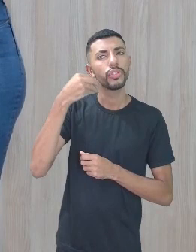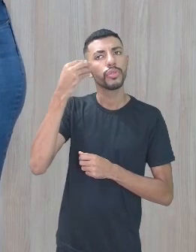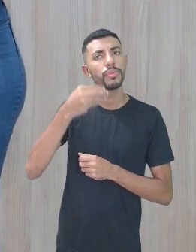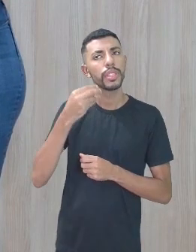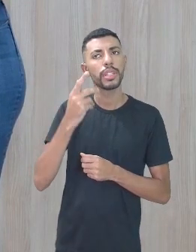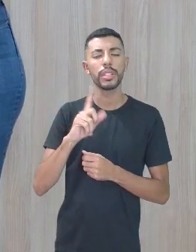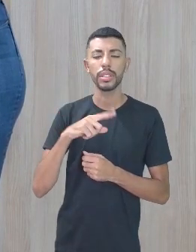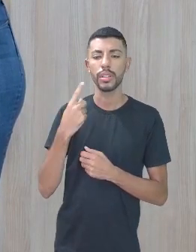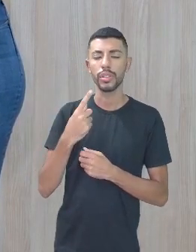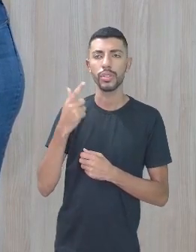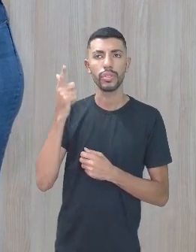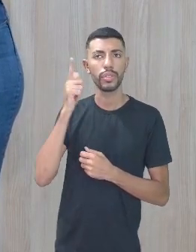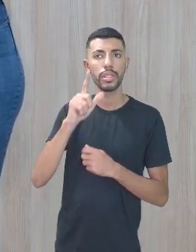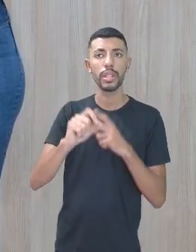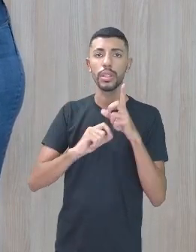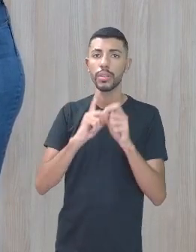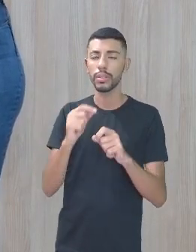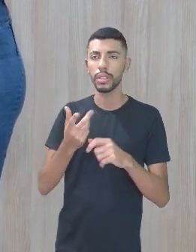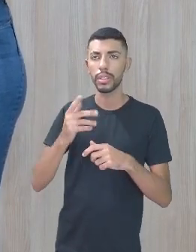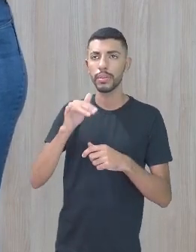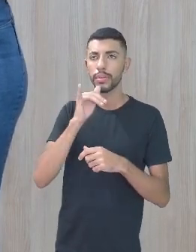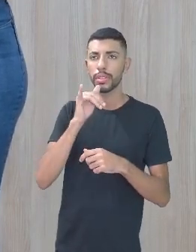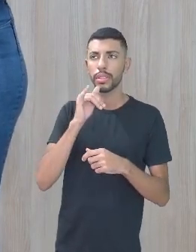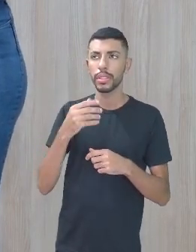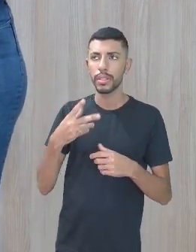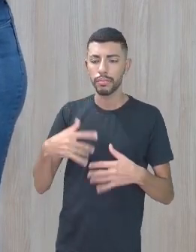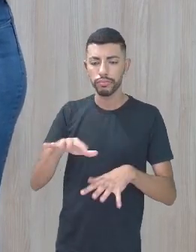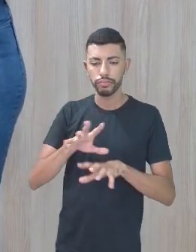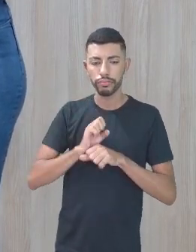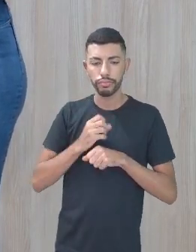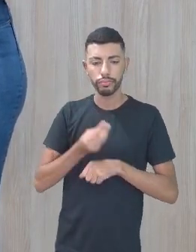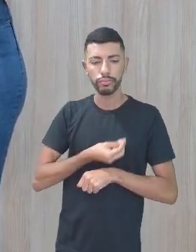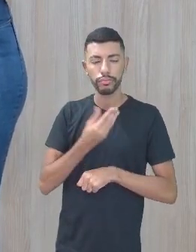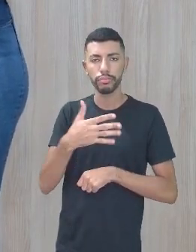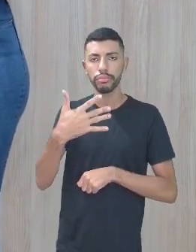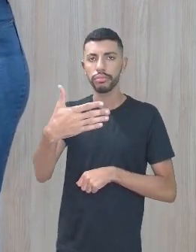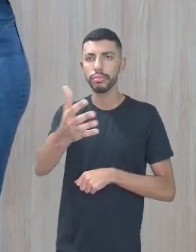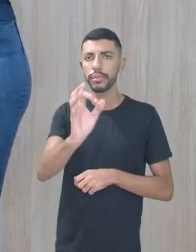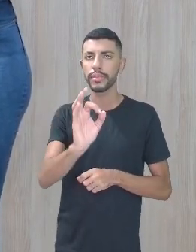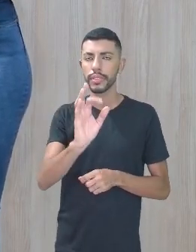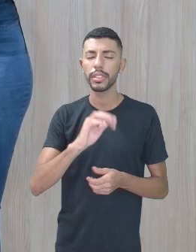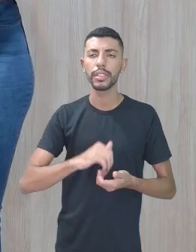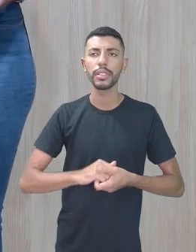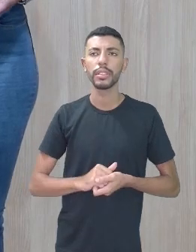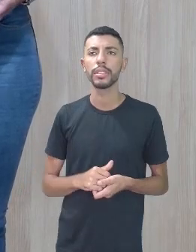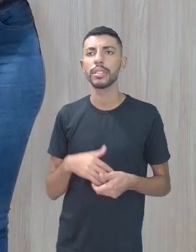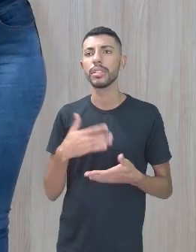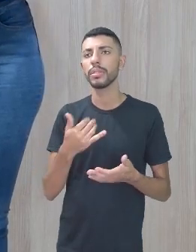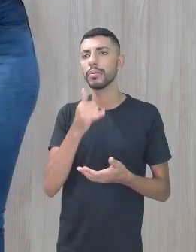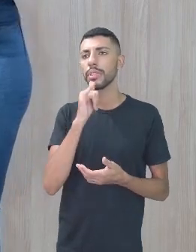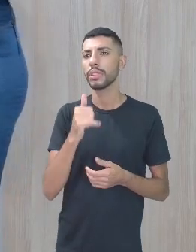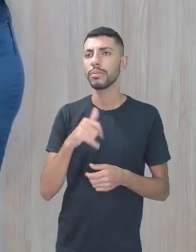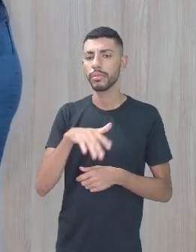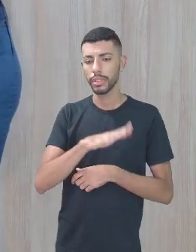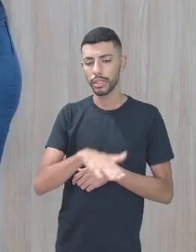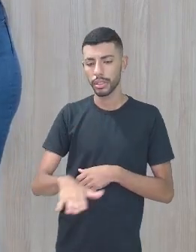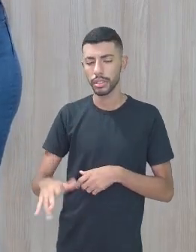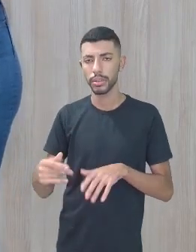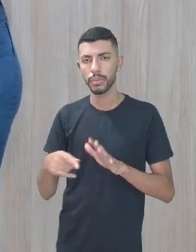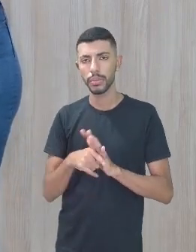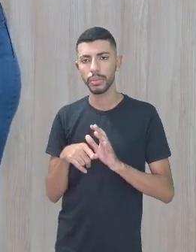experimentação e da experiência que a gente adquire um repertório para a vida. Então, quando a gente fala das crianças menores que estão na